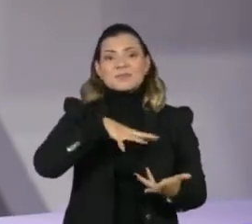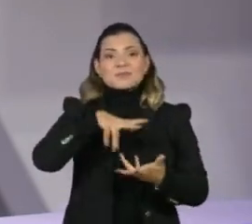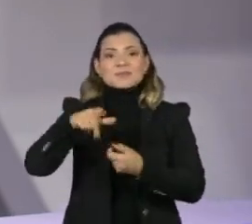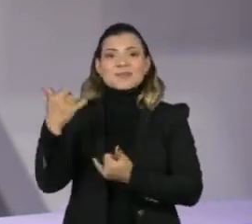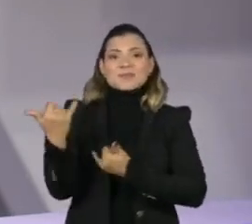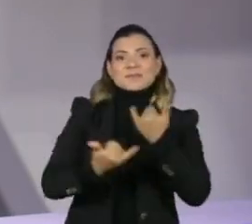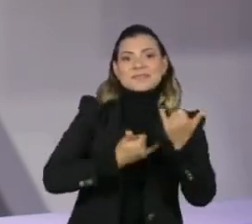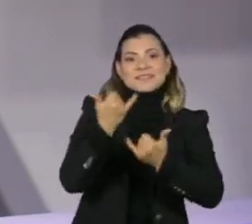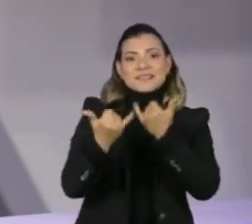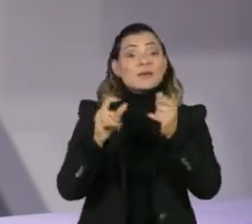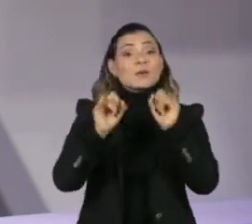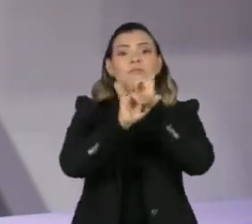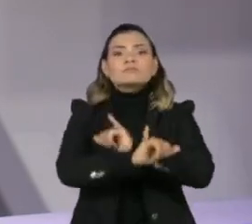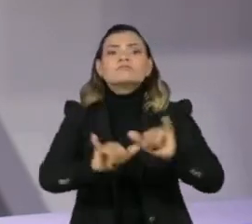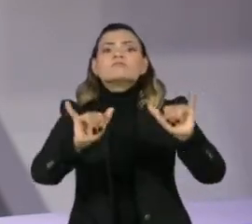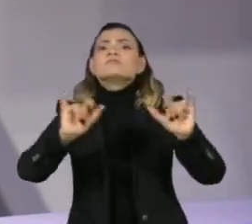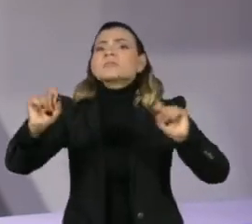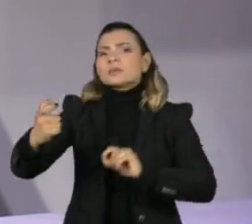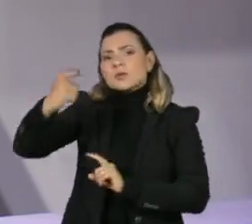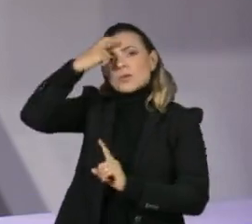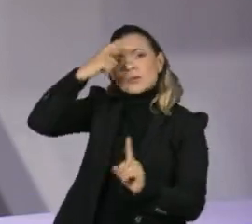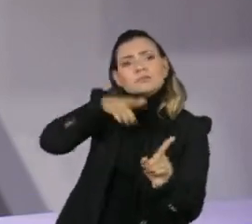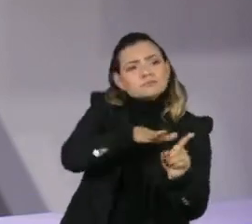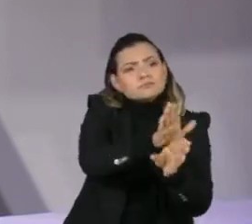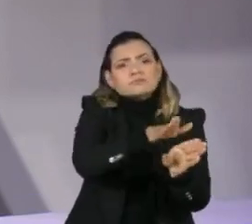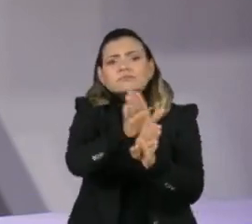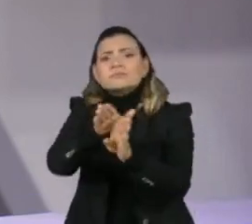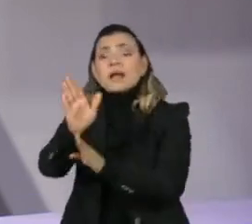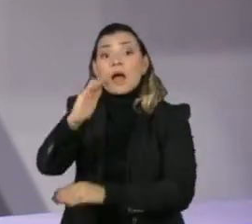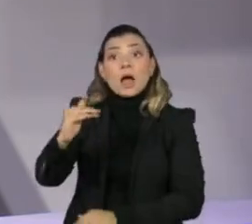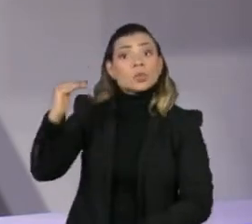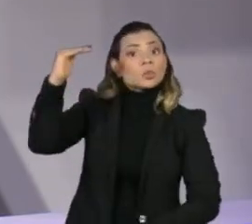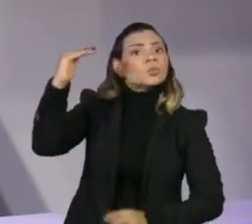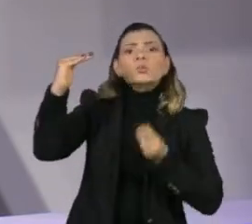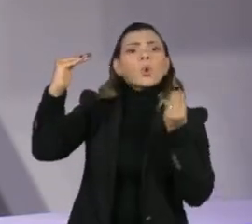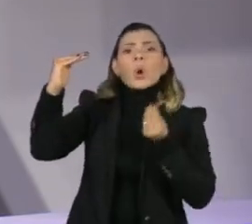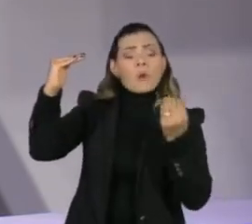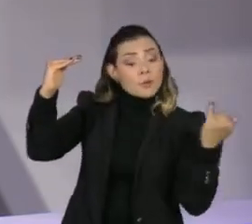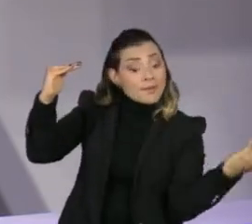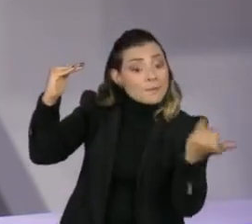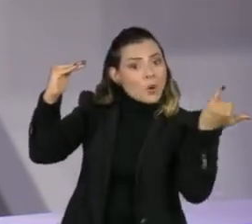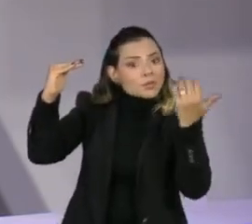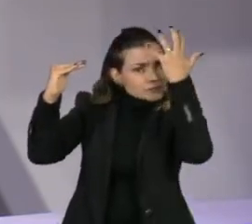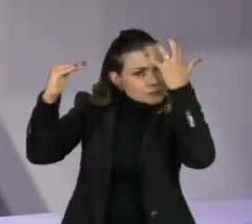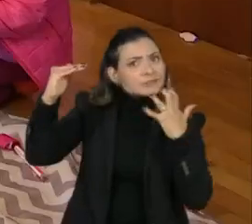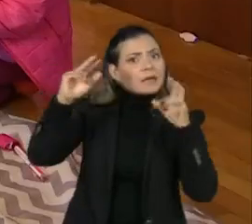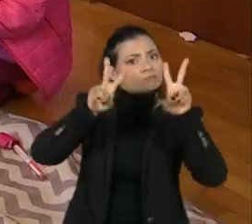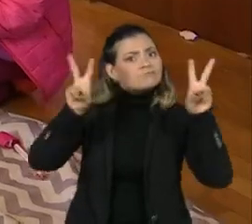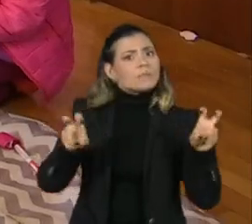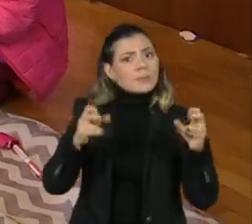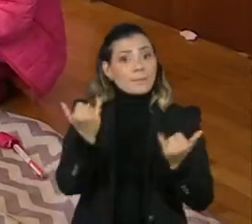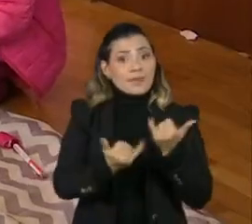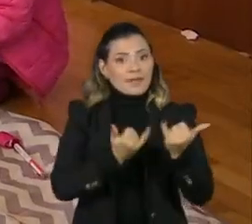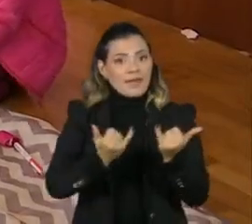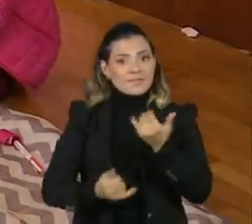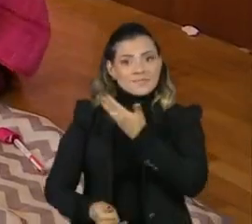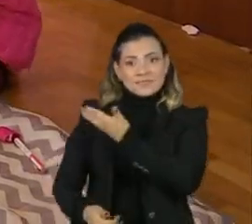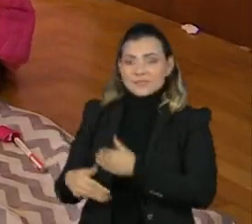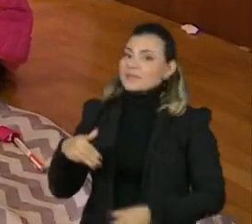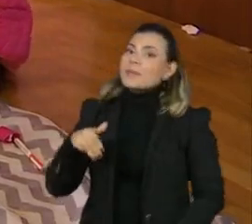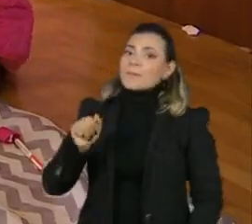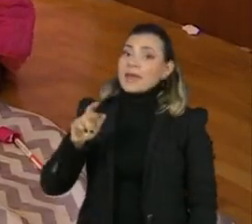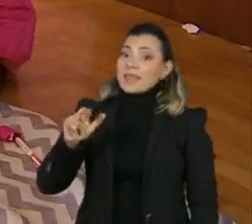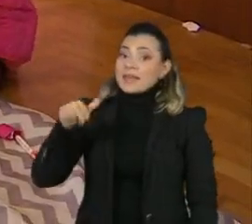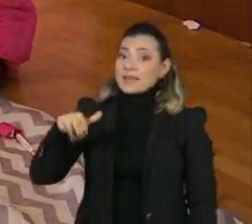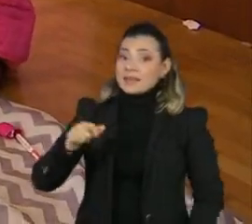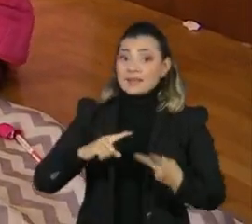do brincar uma campanha para concientizar os adultos sobre como isso é sério a Mariana EA mãe